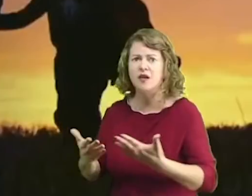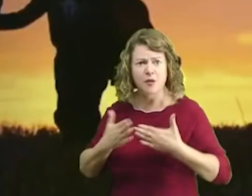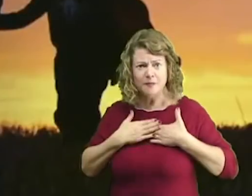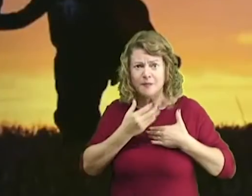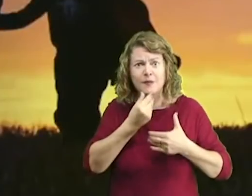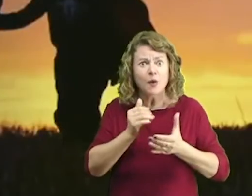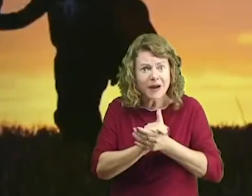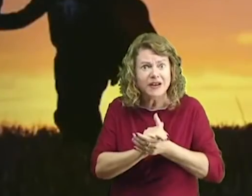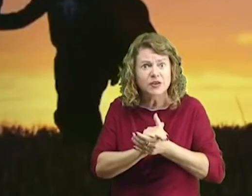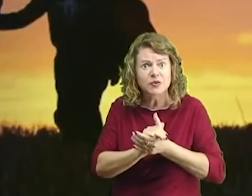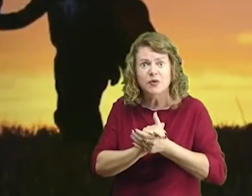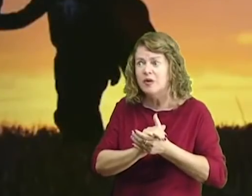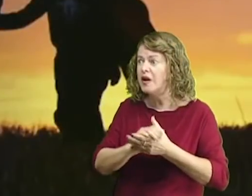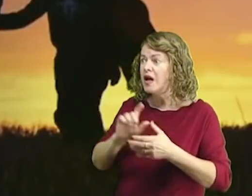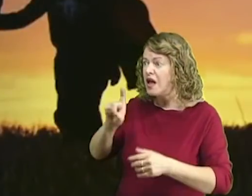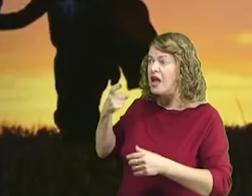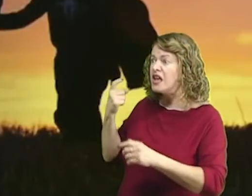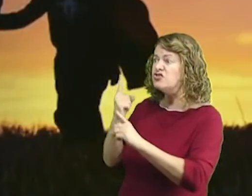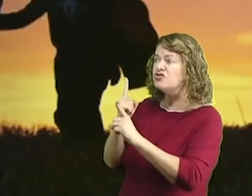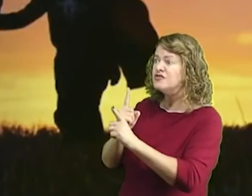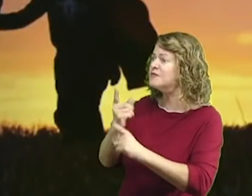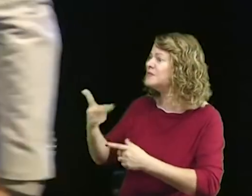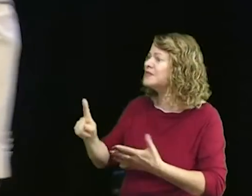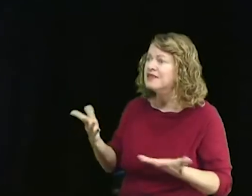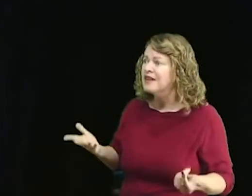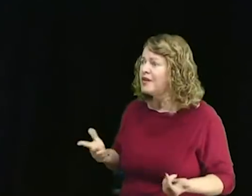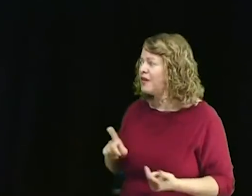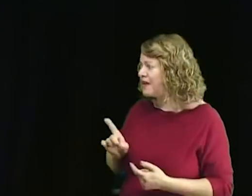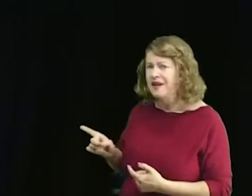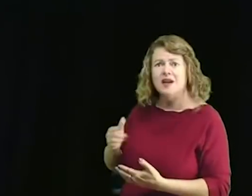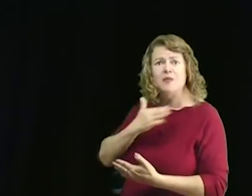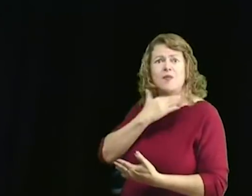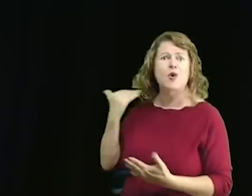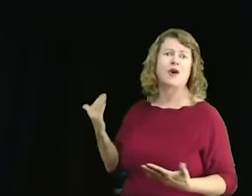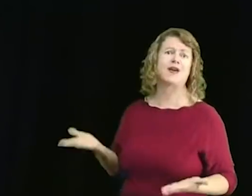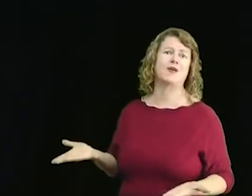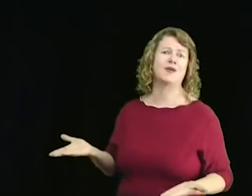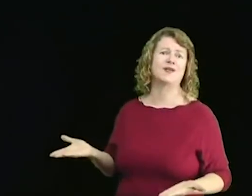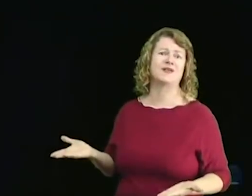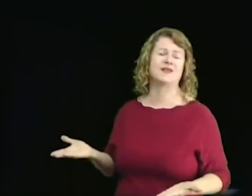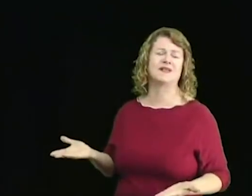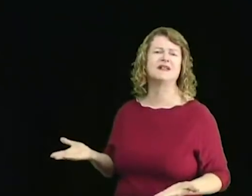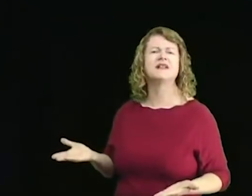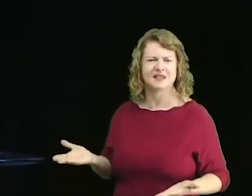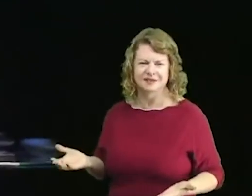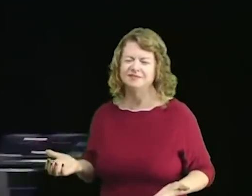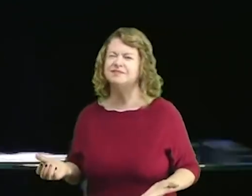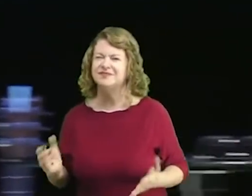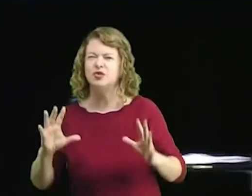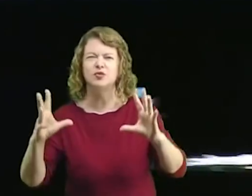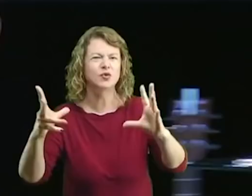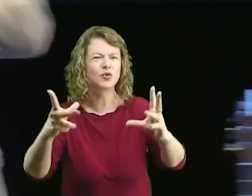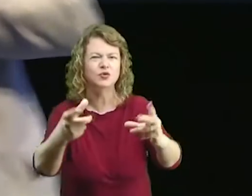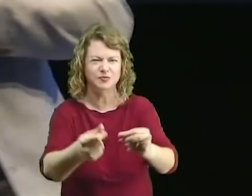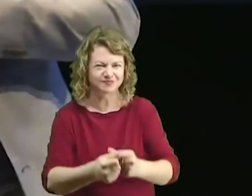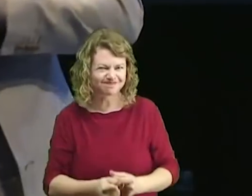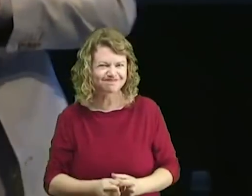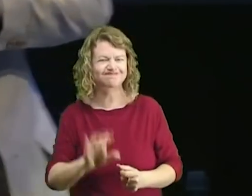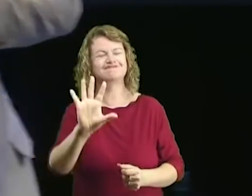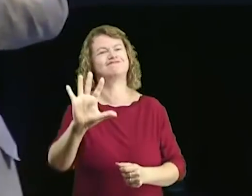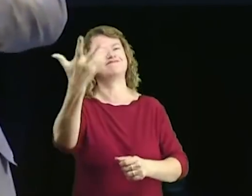Passam por dificuldade. Todo mundo passa por dificuldade. Todo